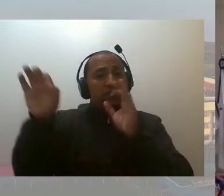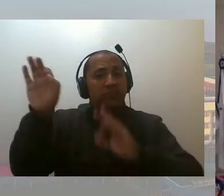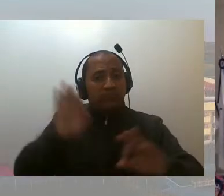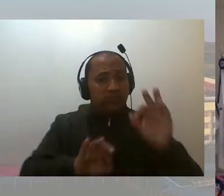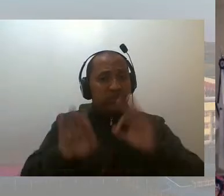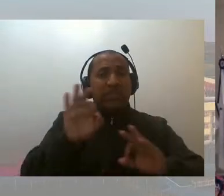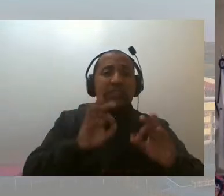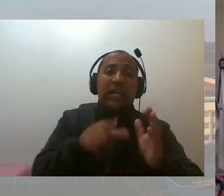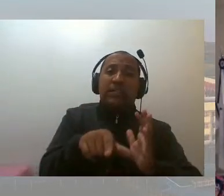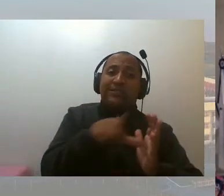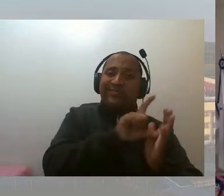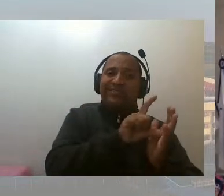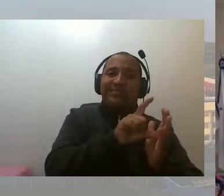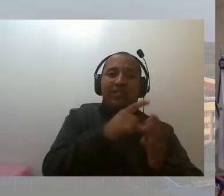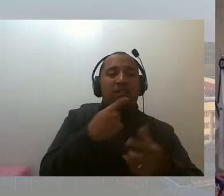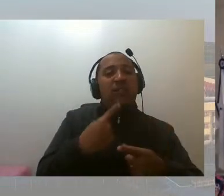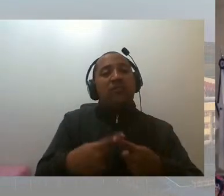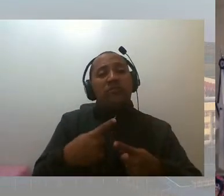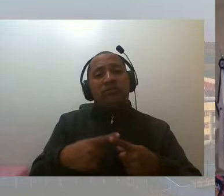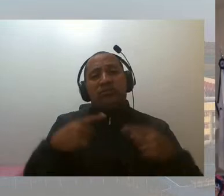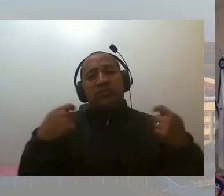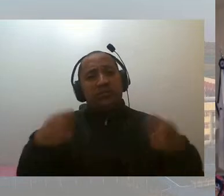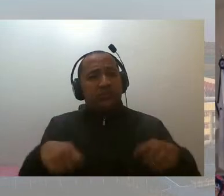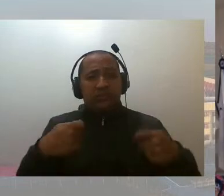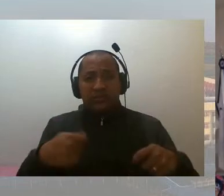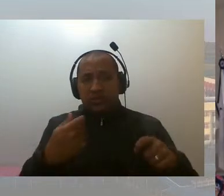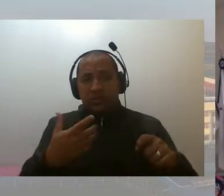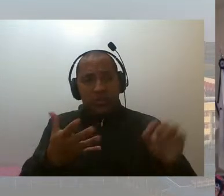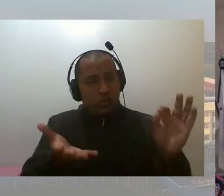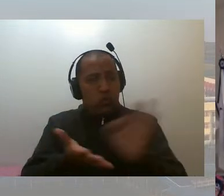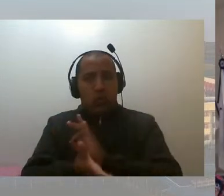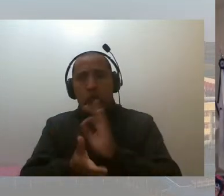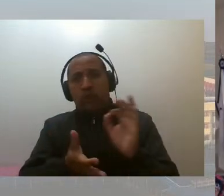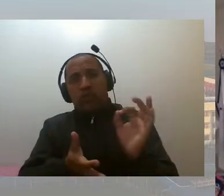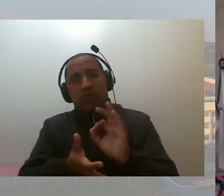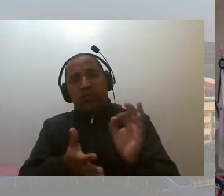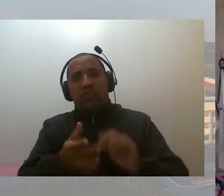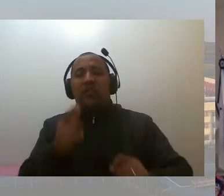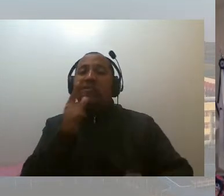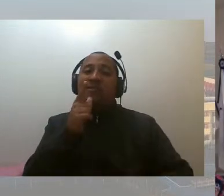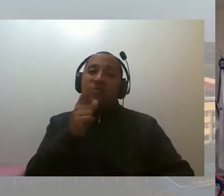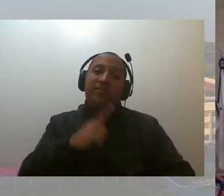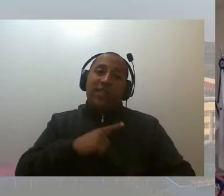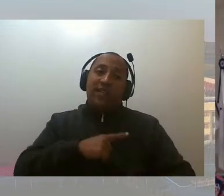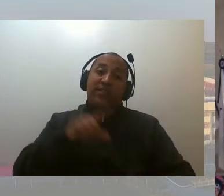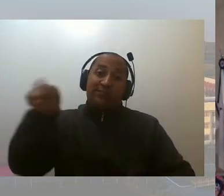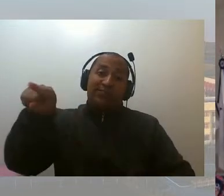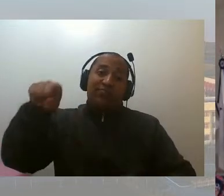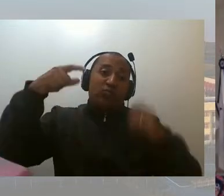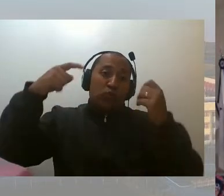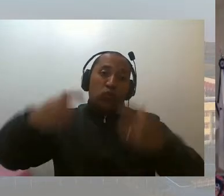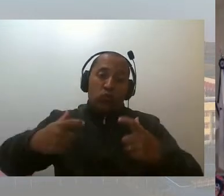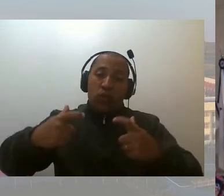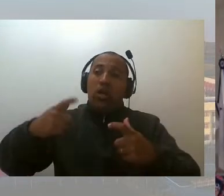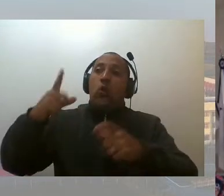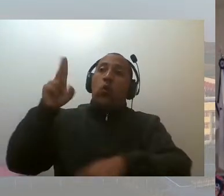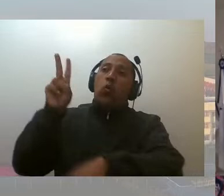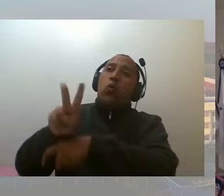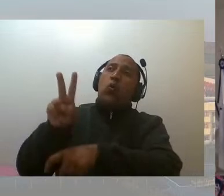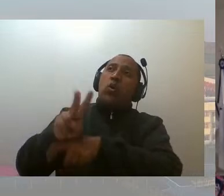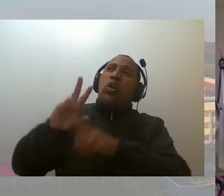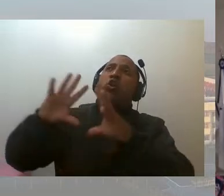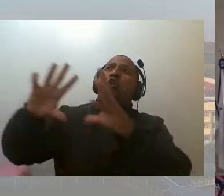preparado, porque a gente precisa, e não está escrito em lugar nenhum que o campus sede é o campus que precisa cuidar e estar em todas